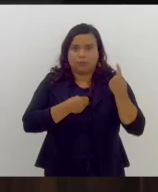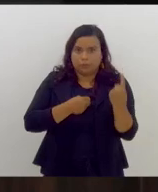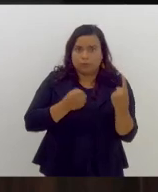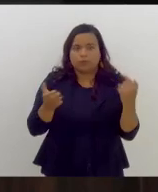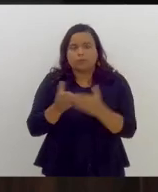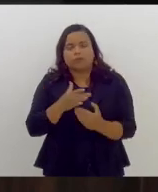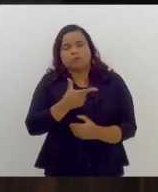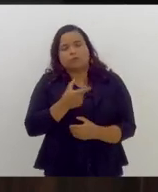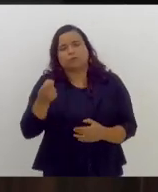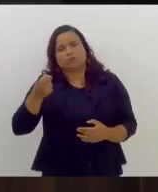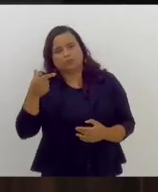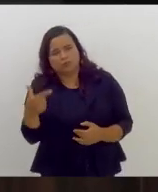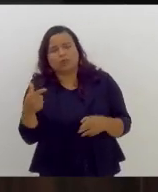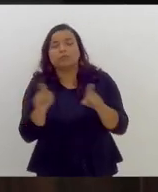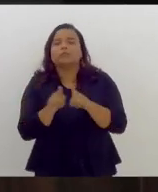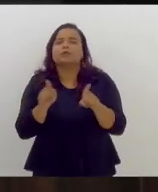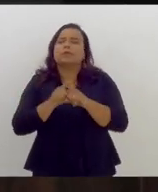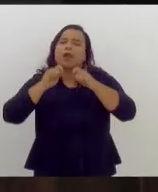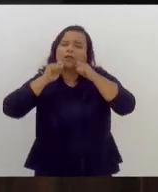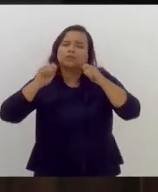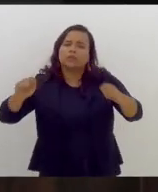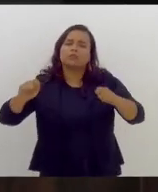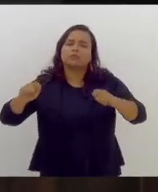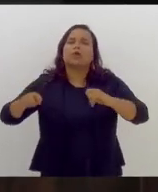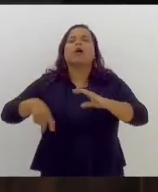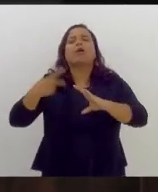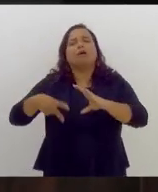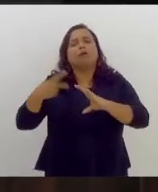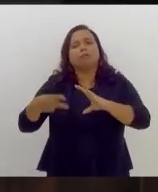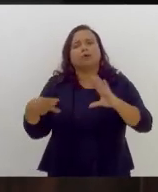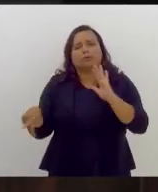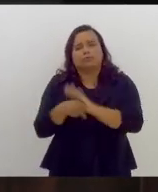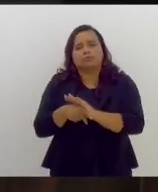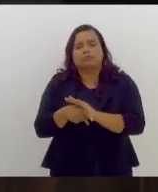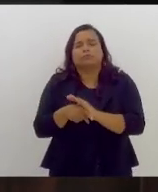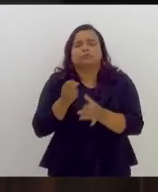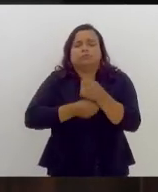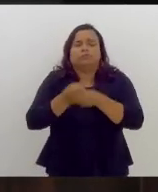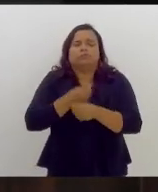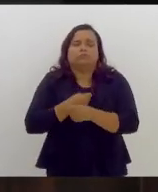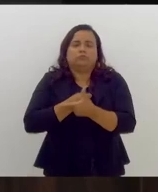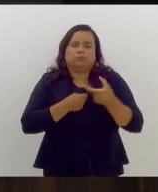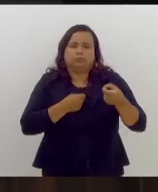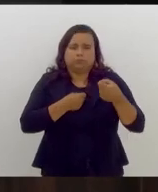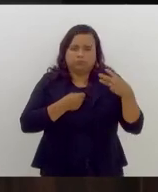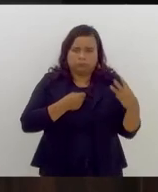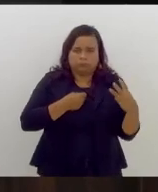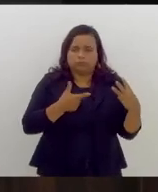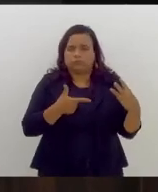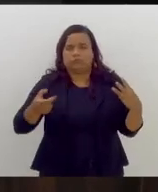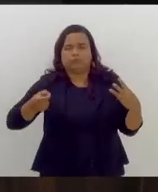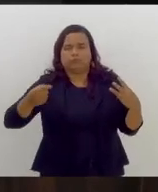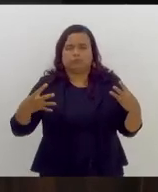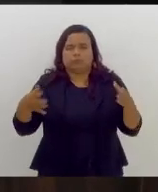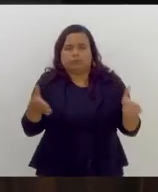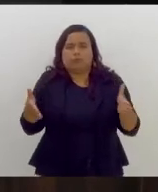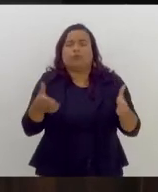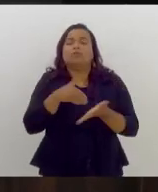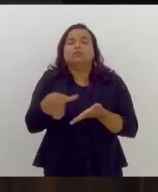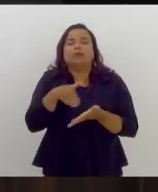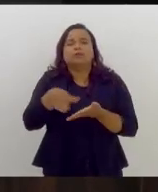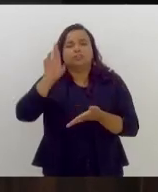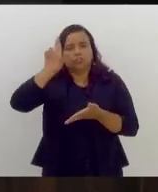2002. Assessor na Câmara Federal, entre 2003 e 2004. secretário-chefe de